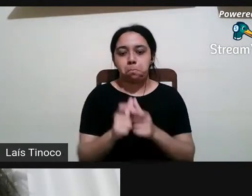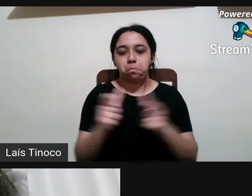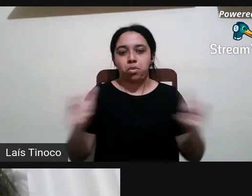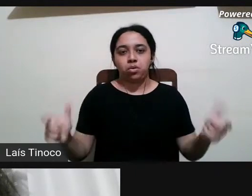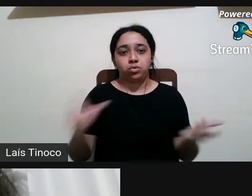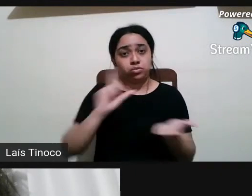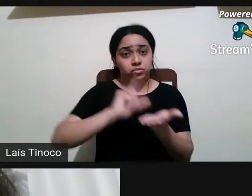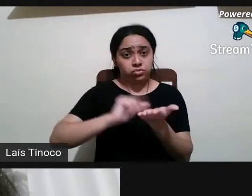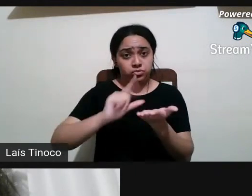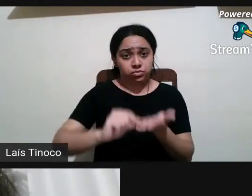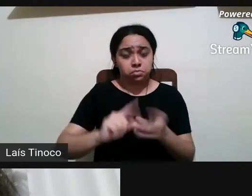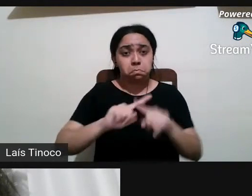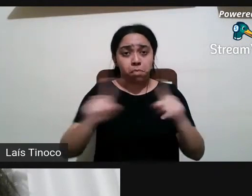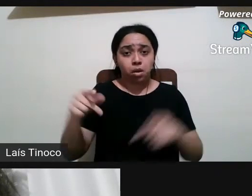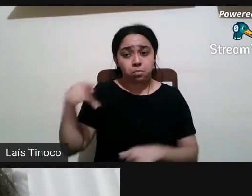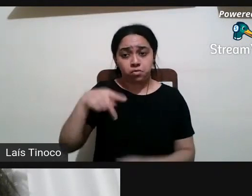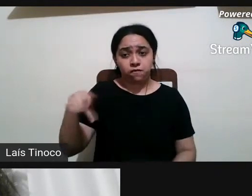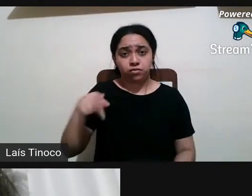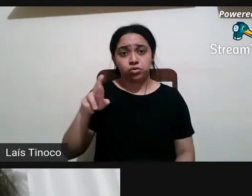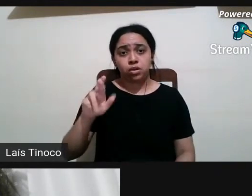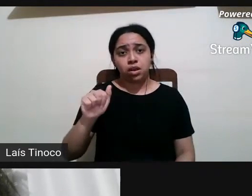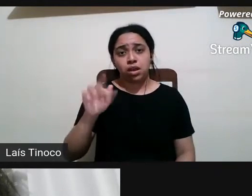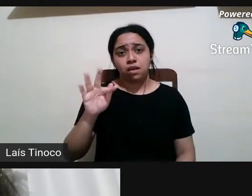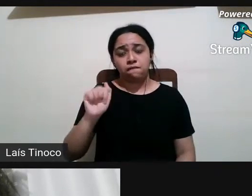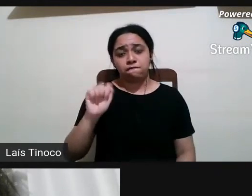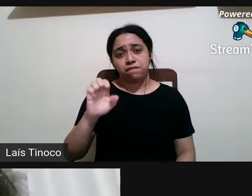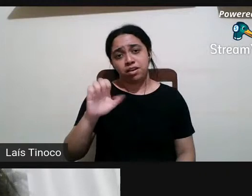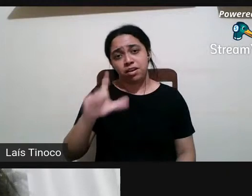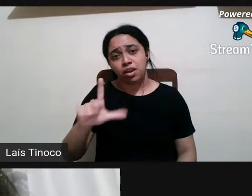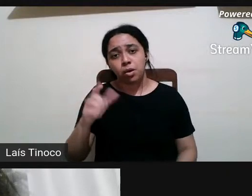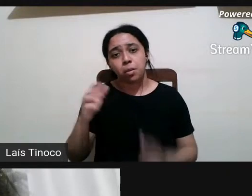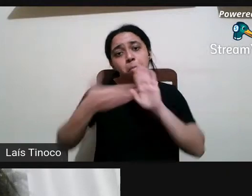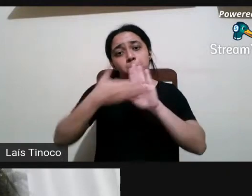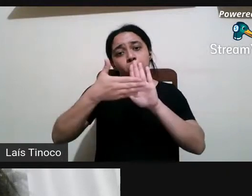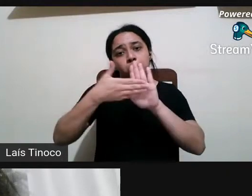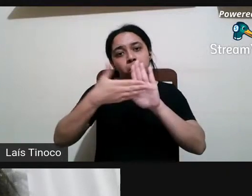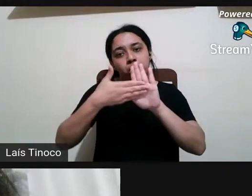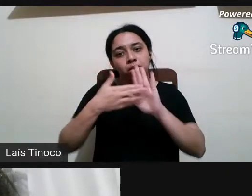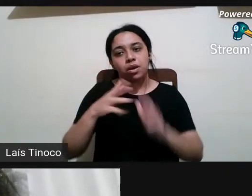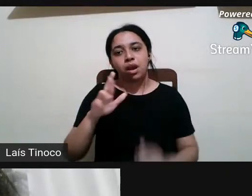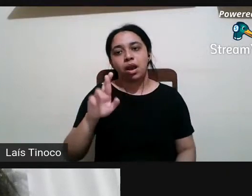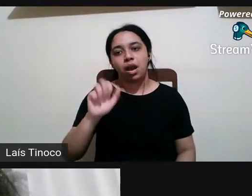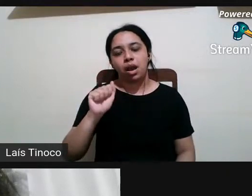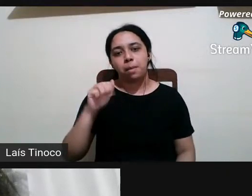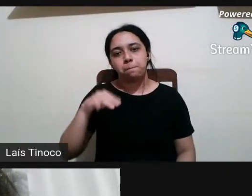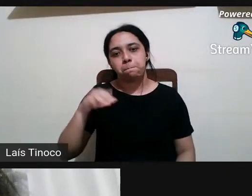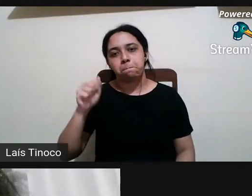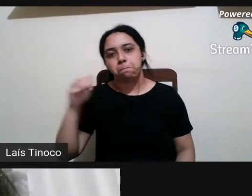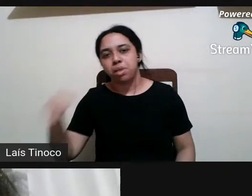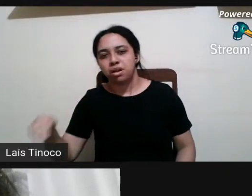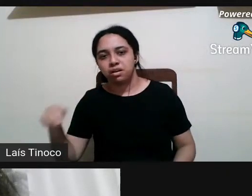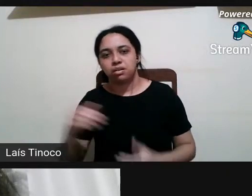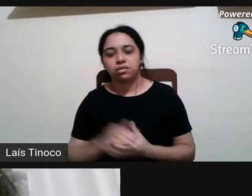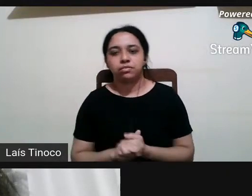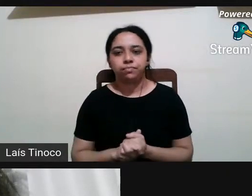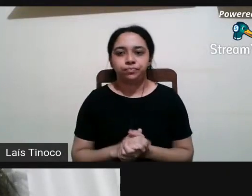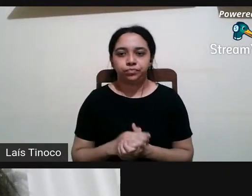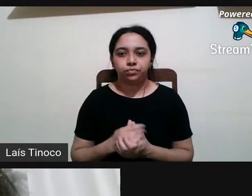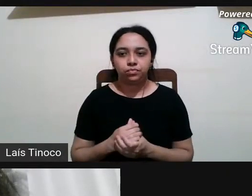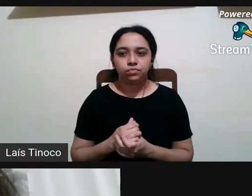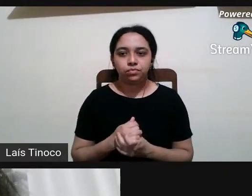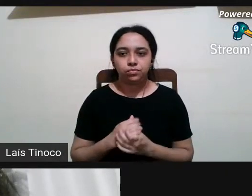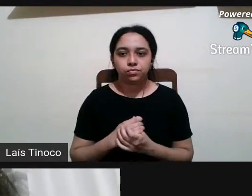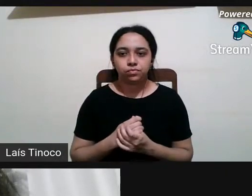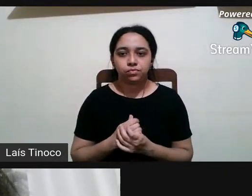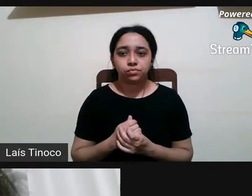o professor Rafael vem propondo o Raman aí, e é mais uma opção. A gente sabe que às vezes a gente consegue fazer